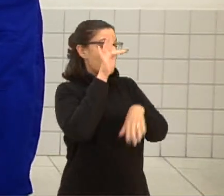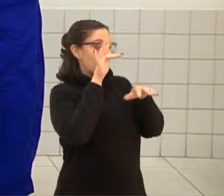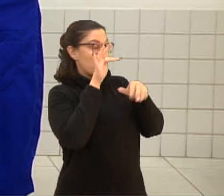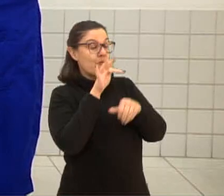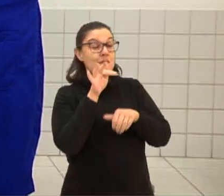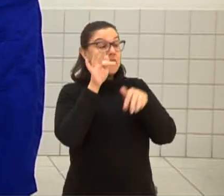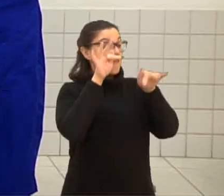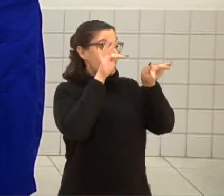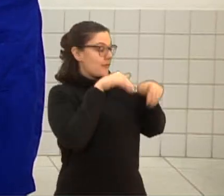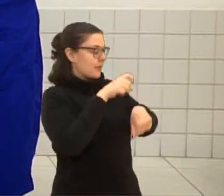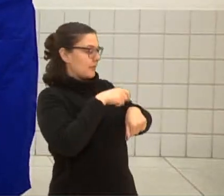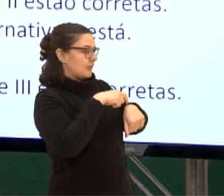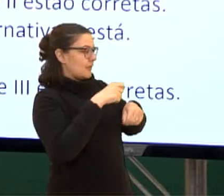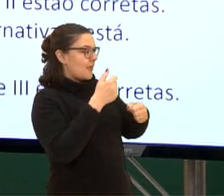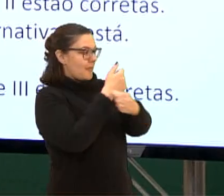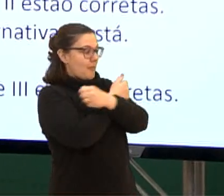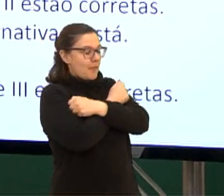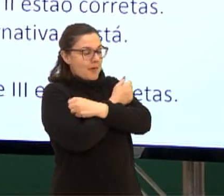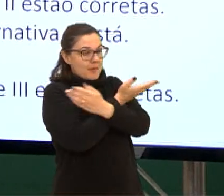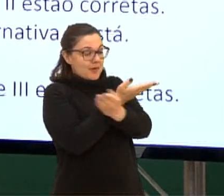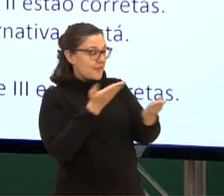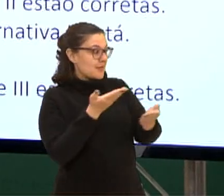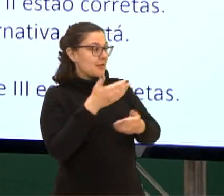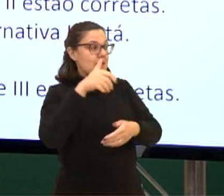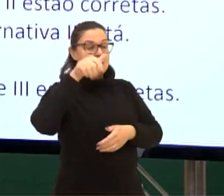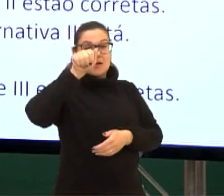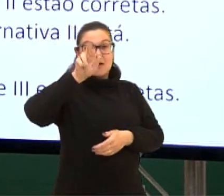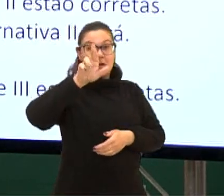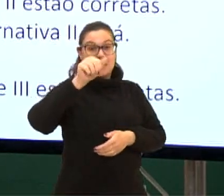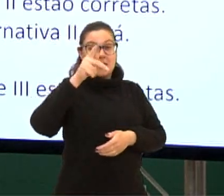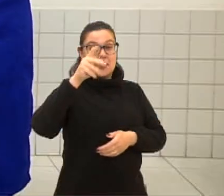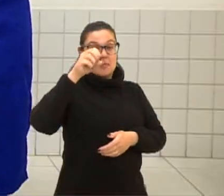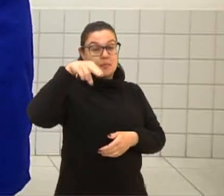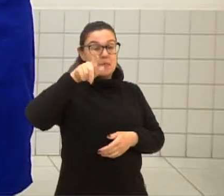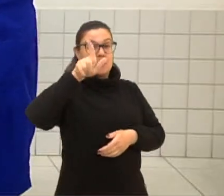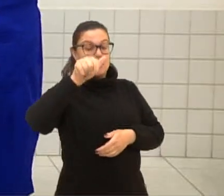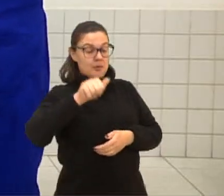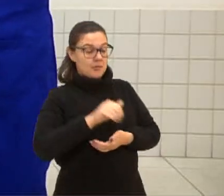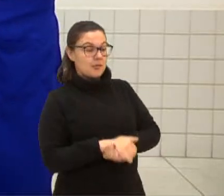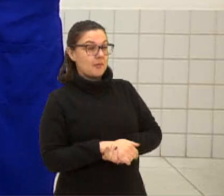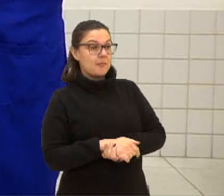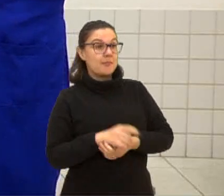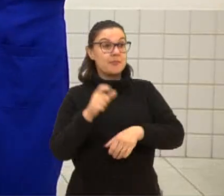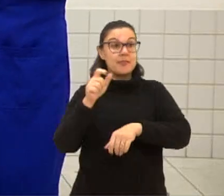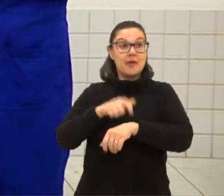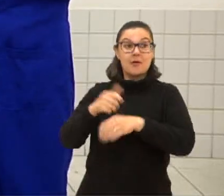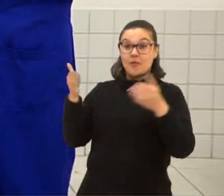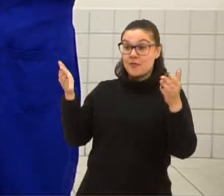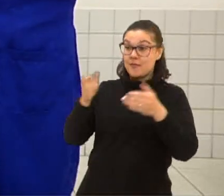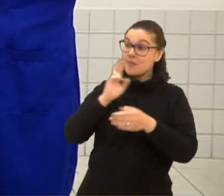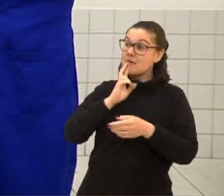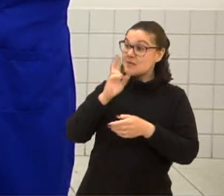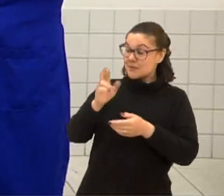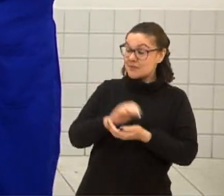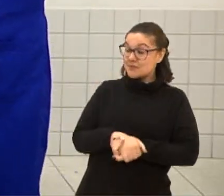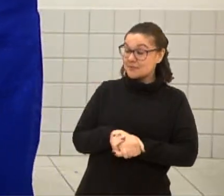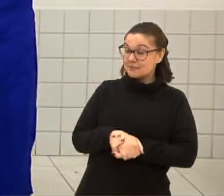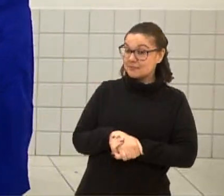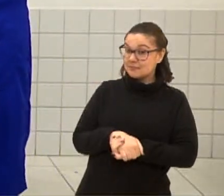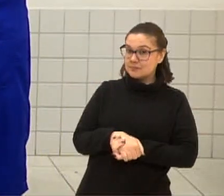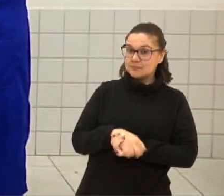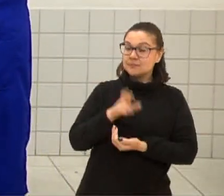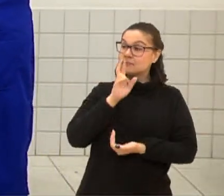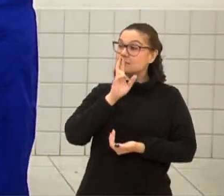para Araponga, Paraná. Abraço ao pessoal de Arapongas. Muito bem. E agora vamos ver o resultado. Vamos lá?